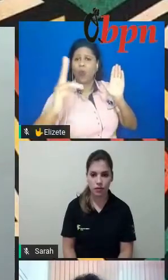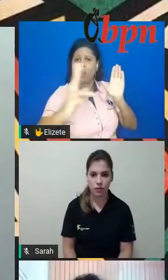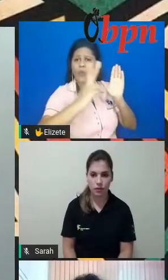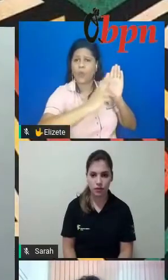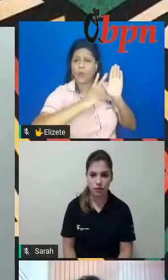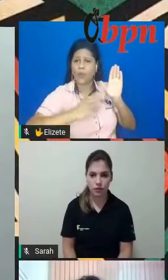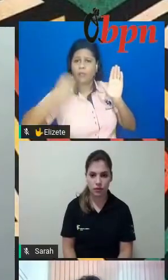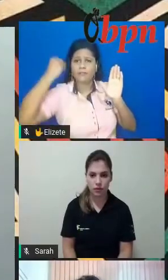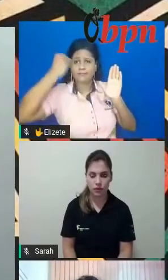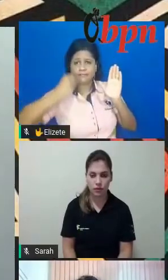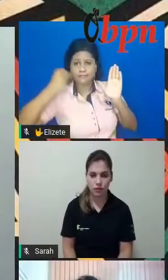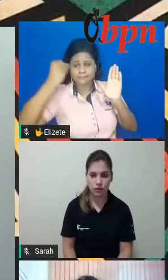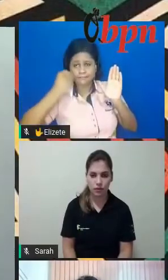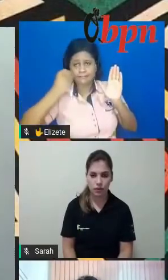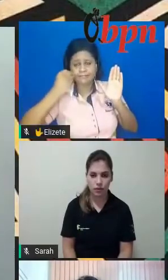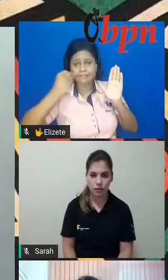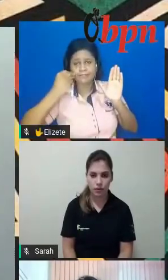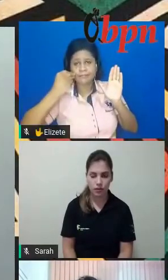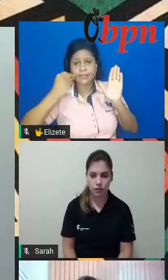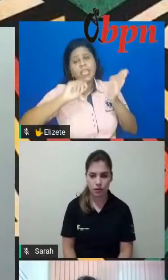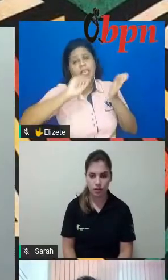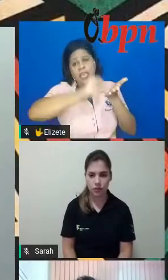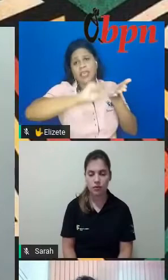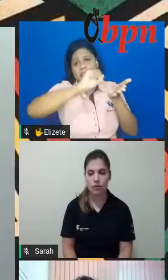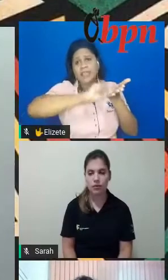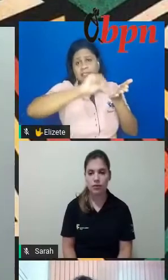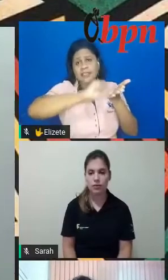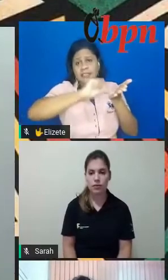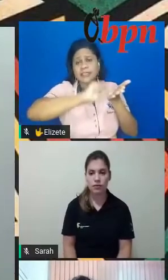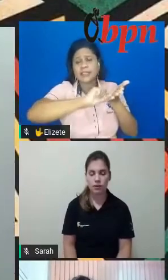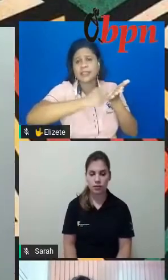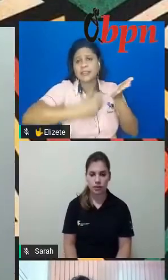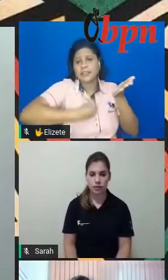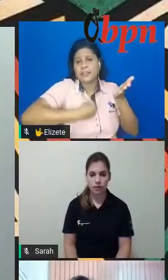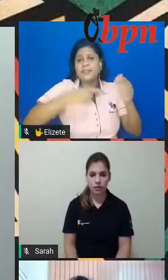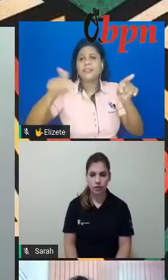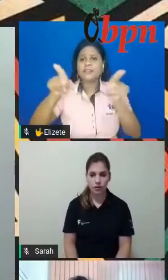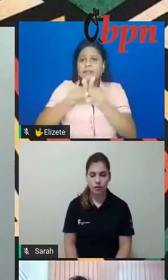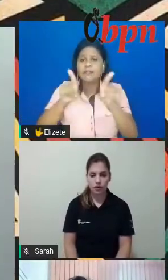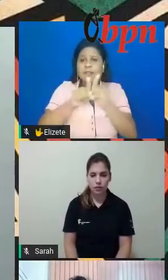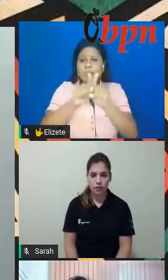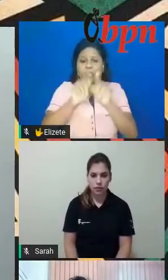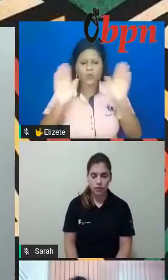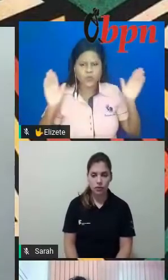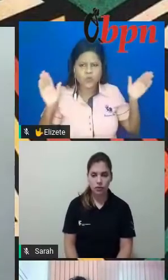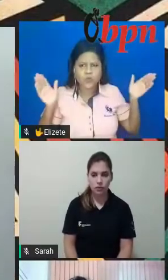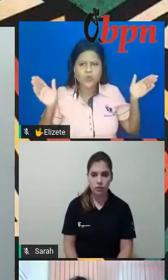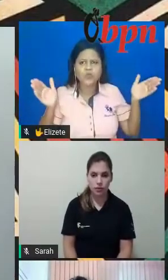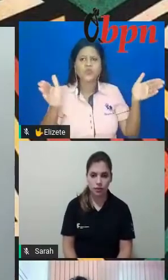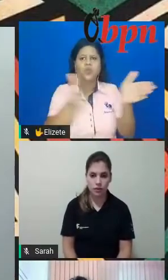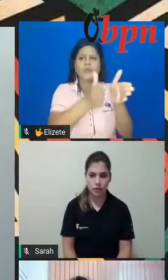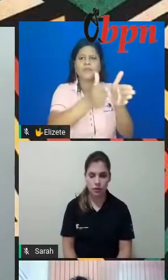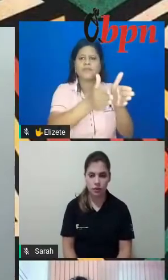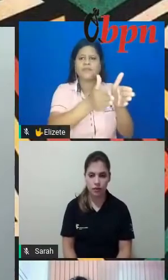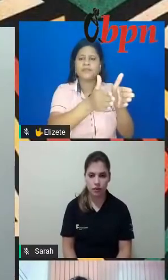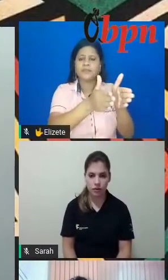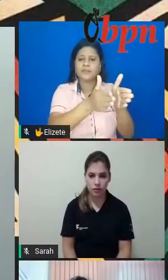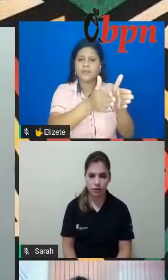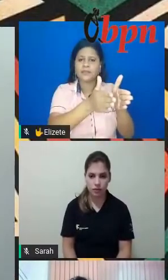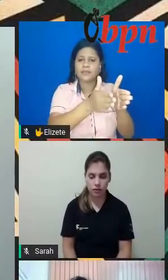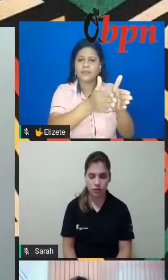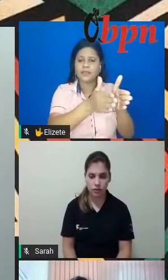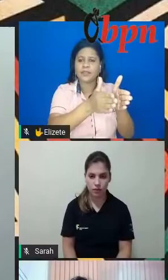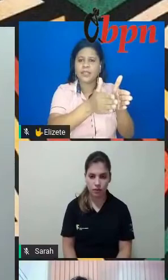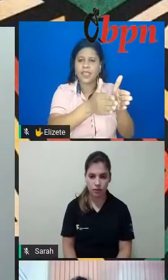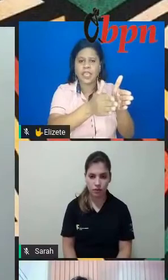viveram. E a escrevivência também, ela não se resume a uma